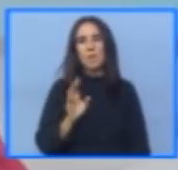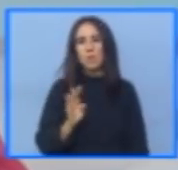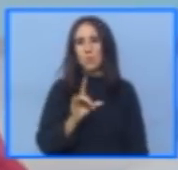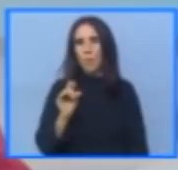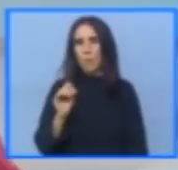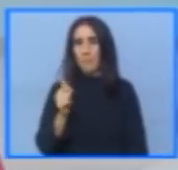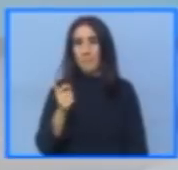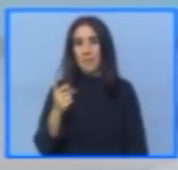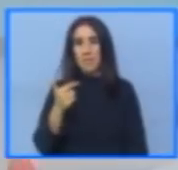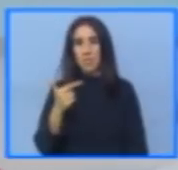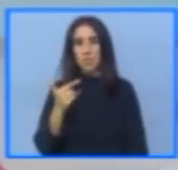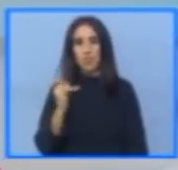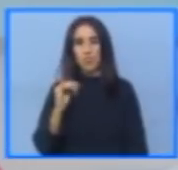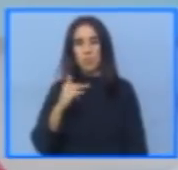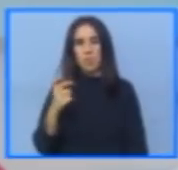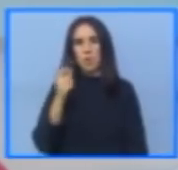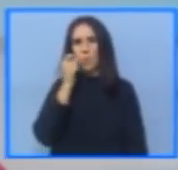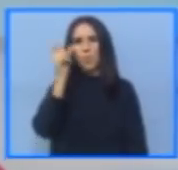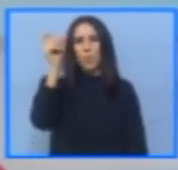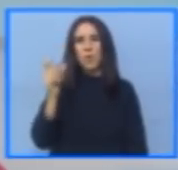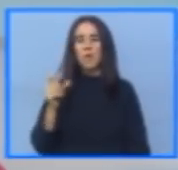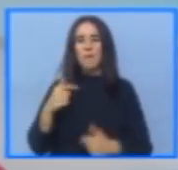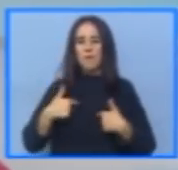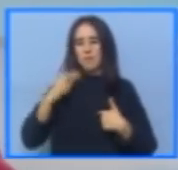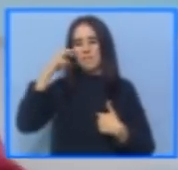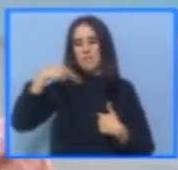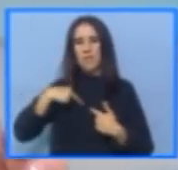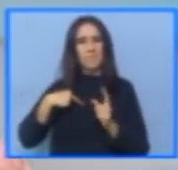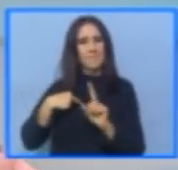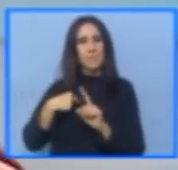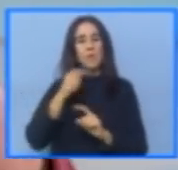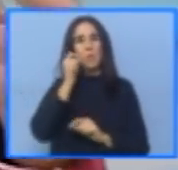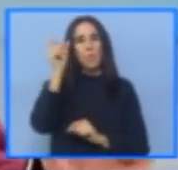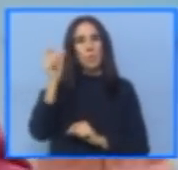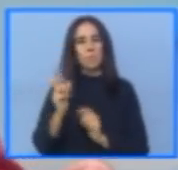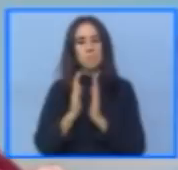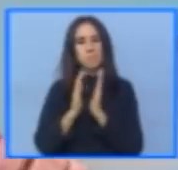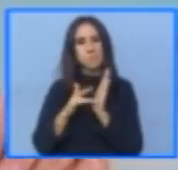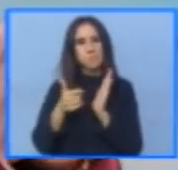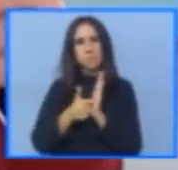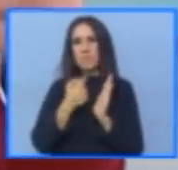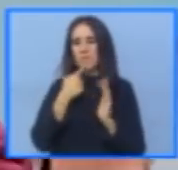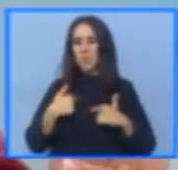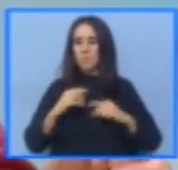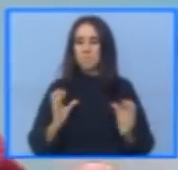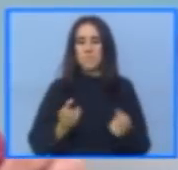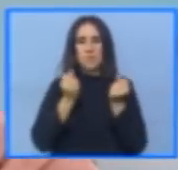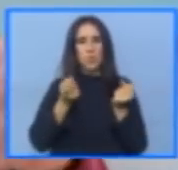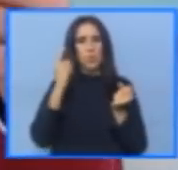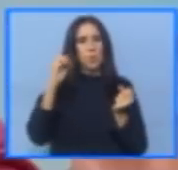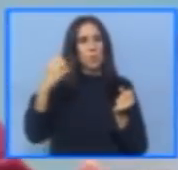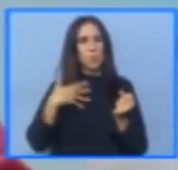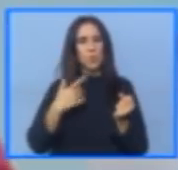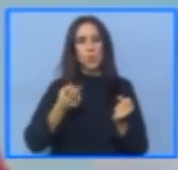é um homem que não está autocentrado, pelo contrário, ele apresenta-se no Evangelho dizendo que não é o Messias, não é a